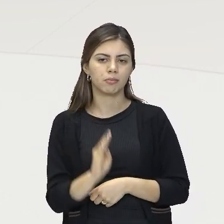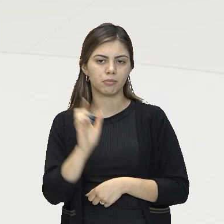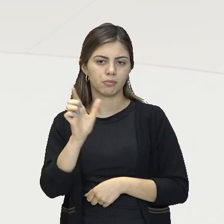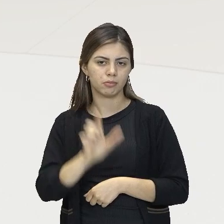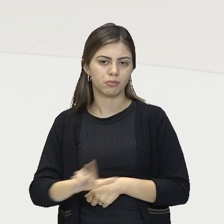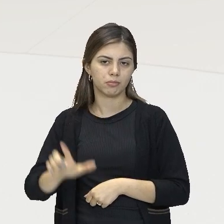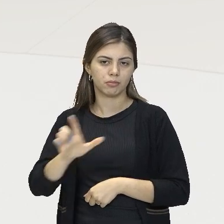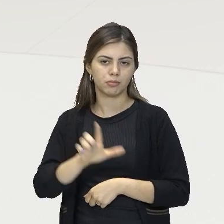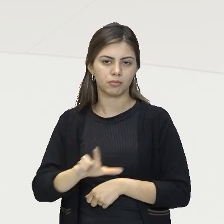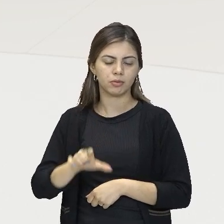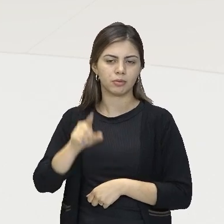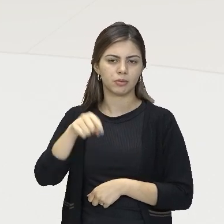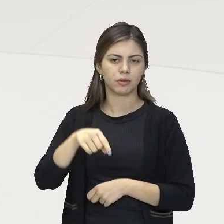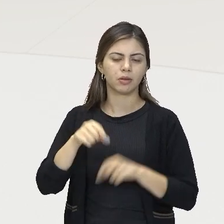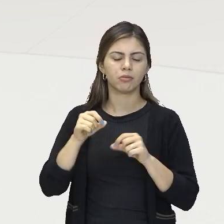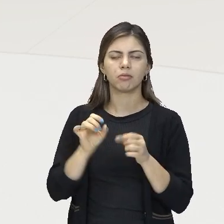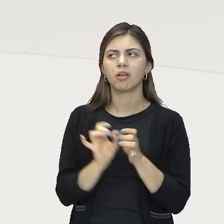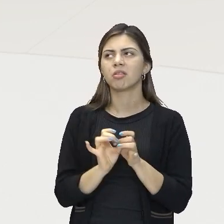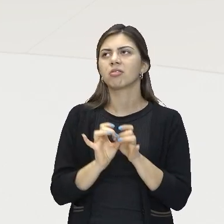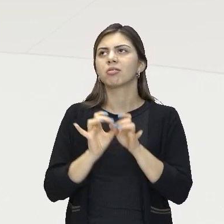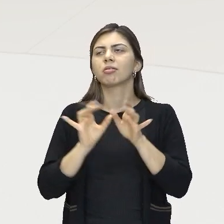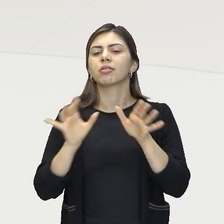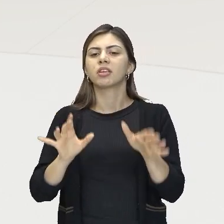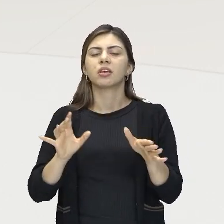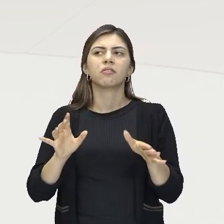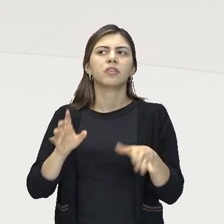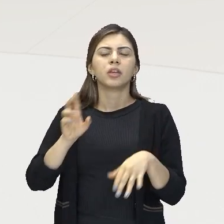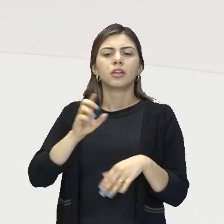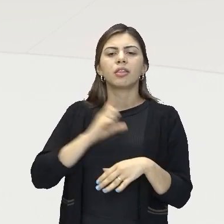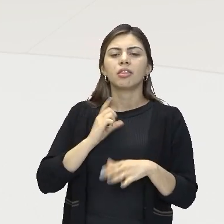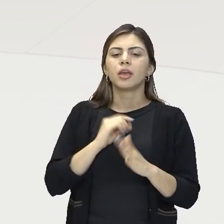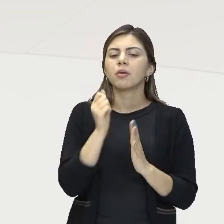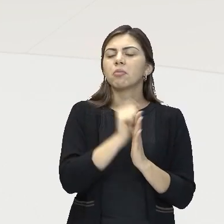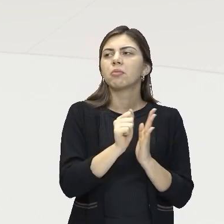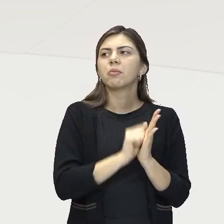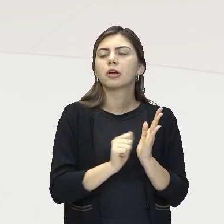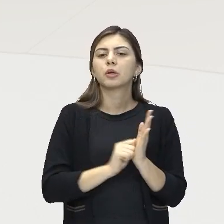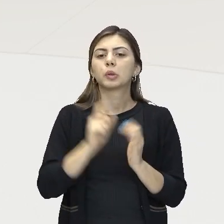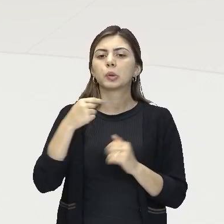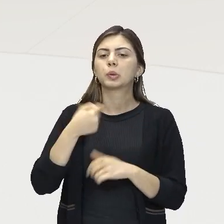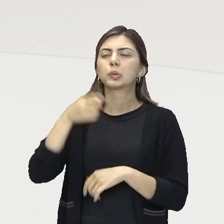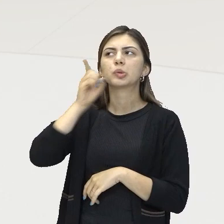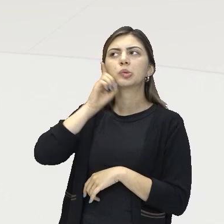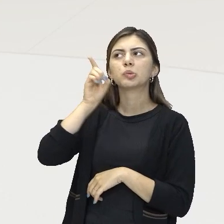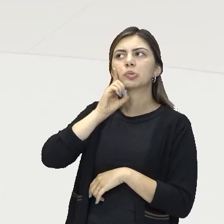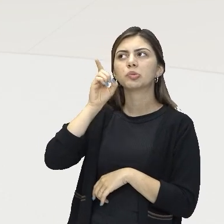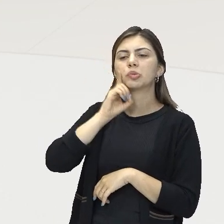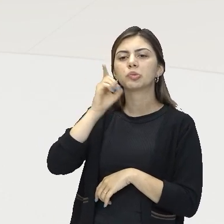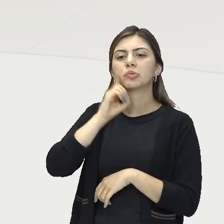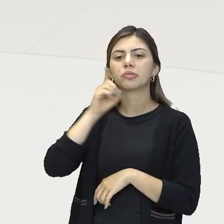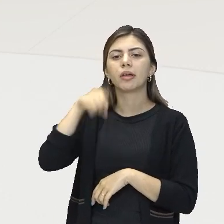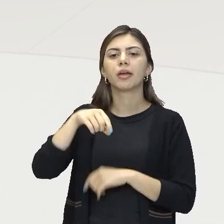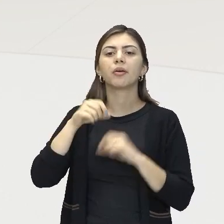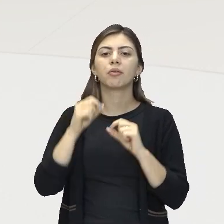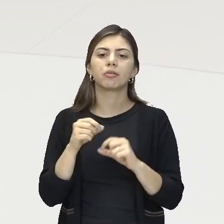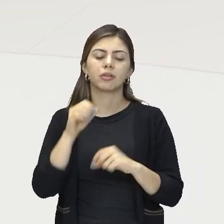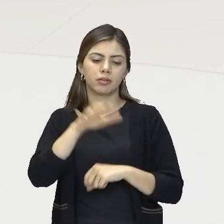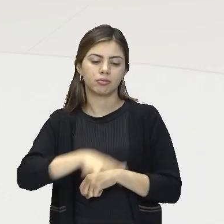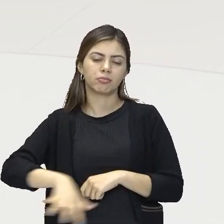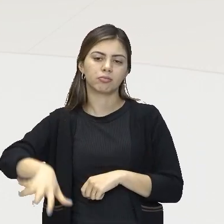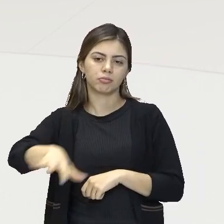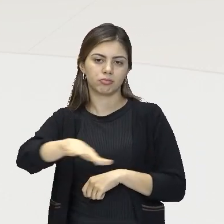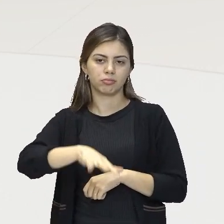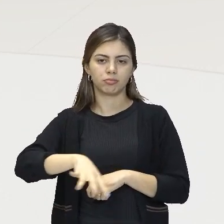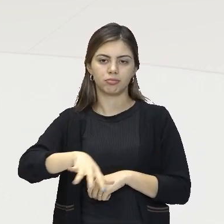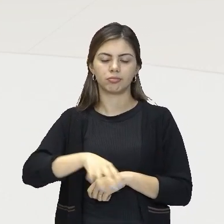forma livre, vai falar o quê? O cotidiano, englobar na escrita o regionalismo.